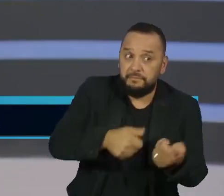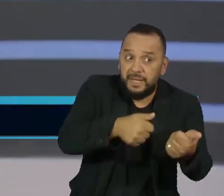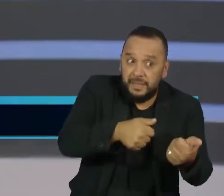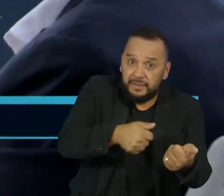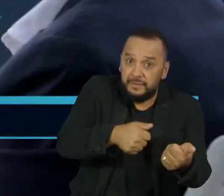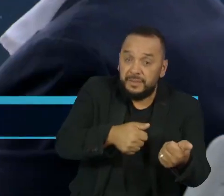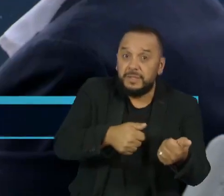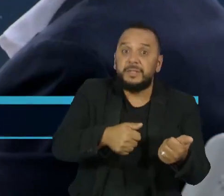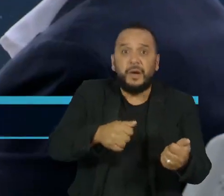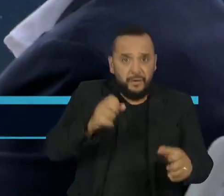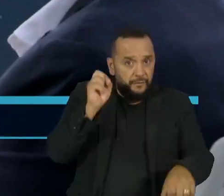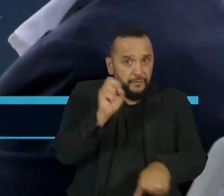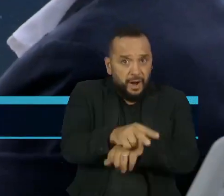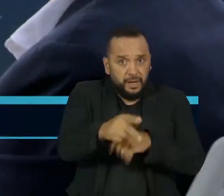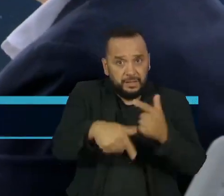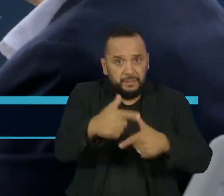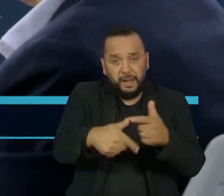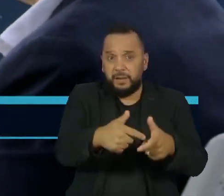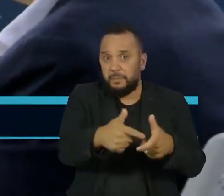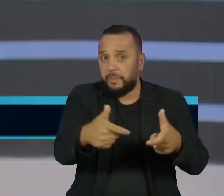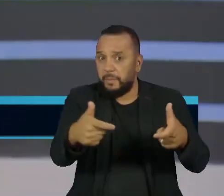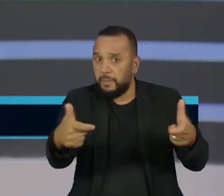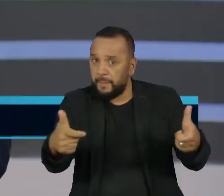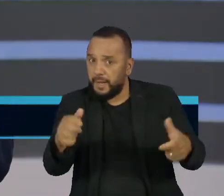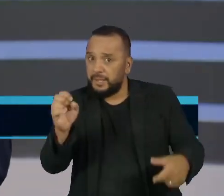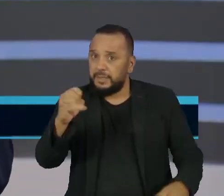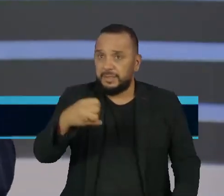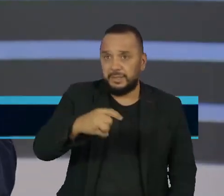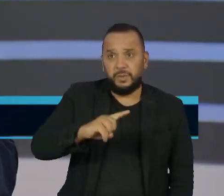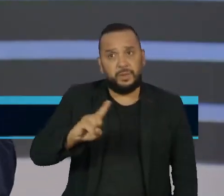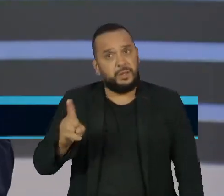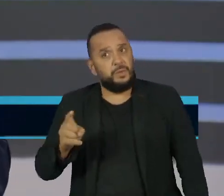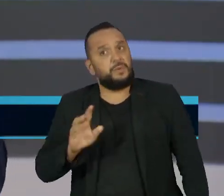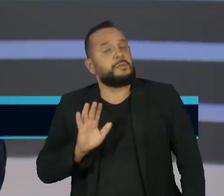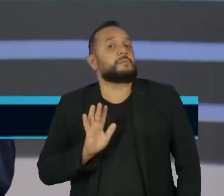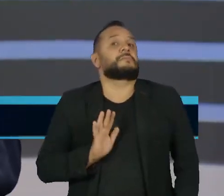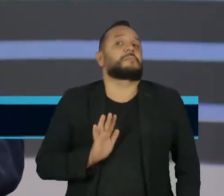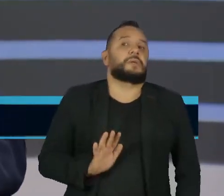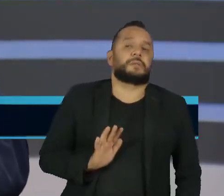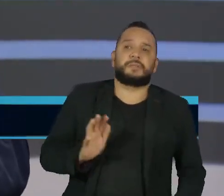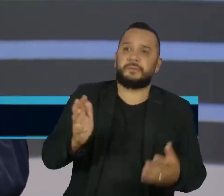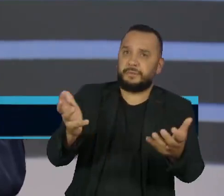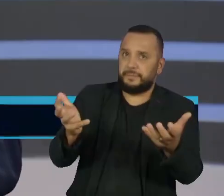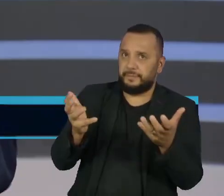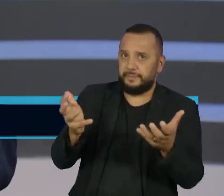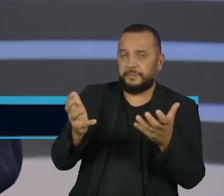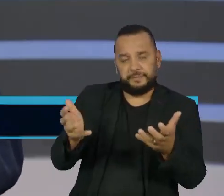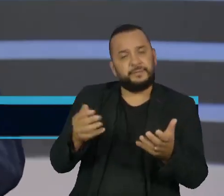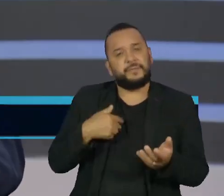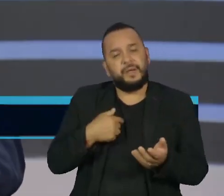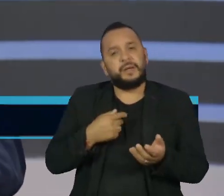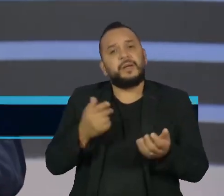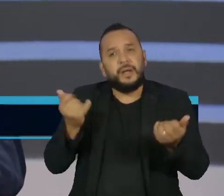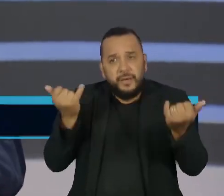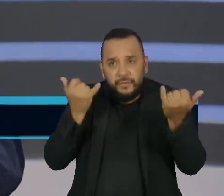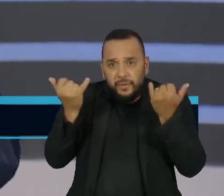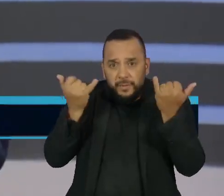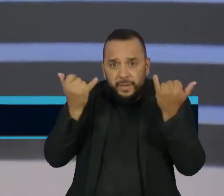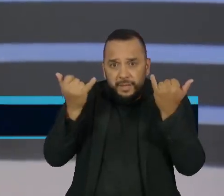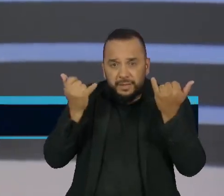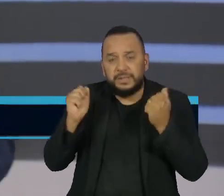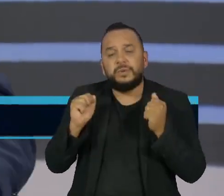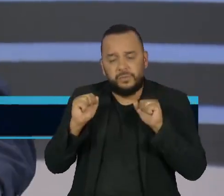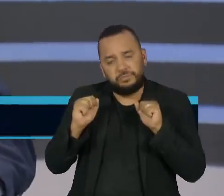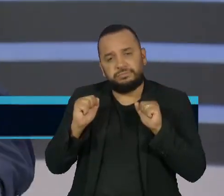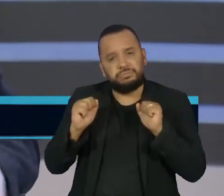efetivamente o emprego e até que ponto não. Eu acho que eu gostaria, nessa questão, de apresentar dados. Nada, você não pode brigar com os números.